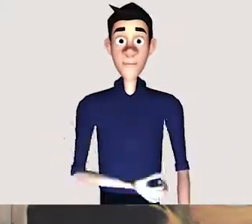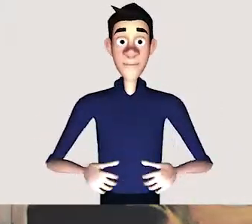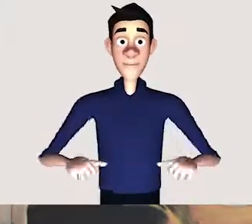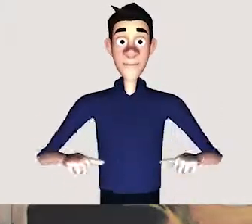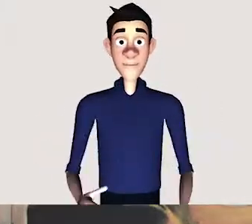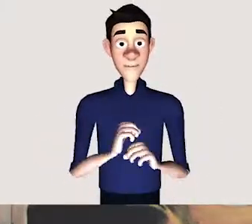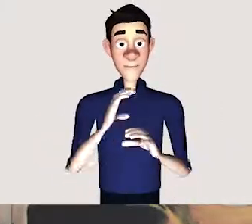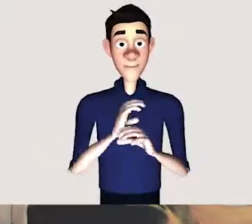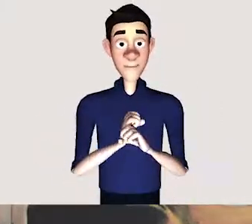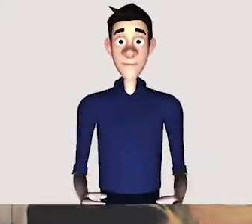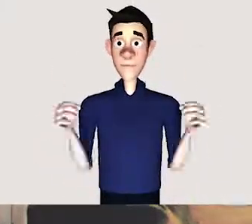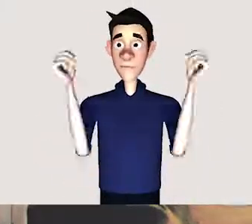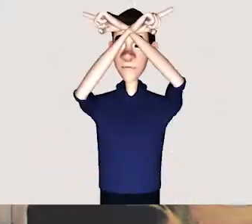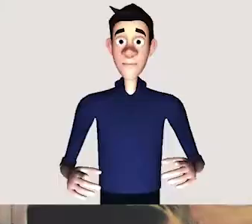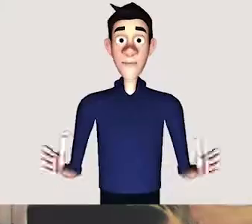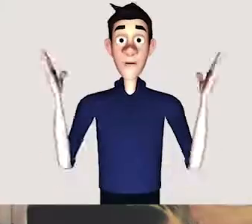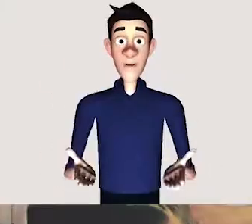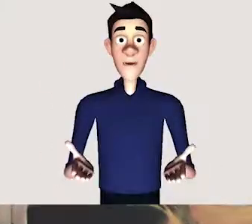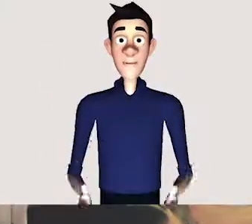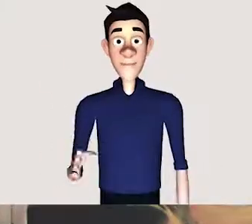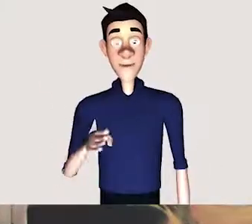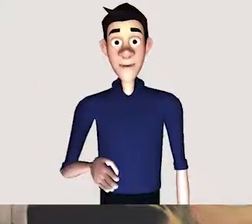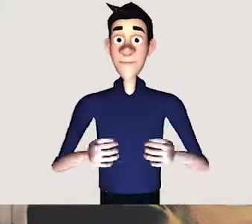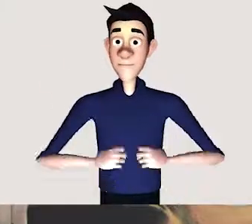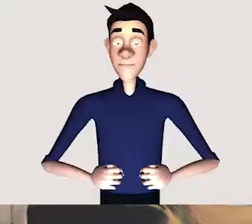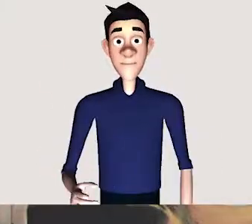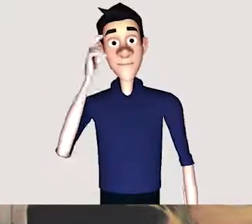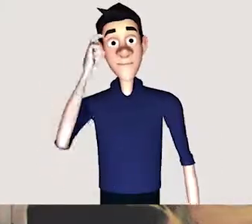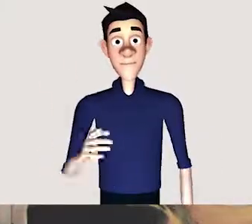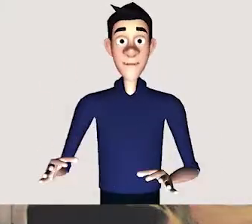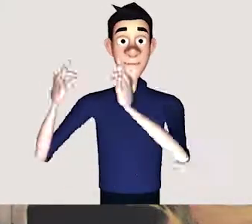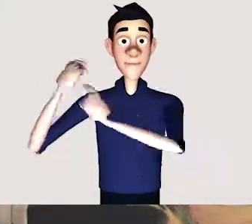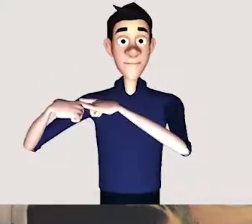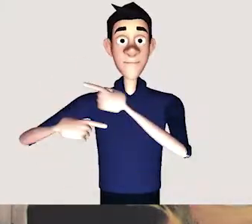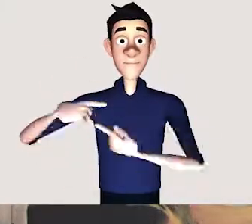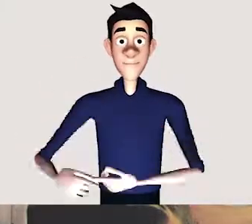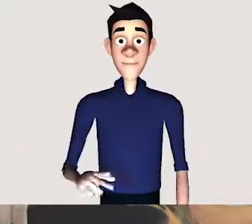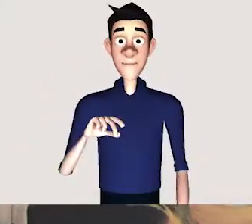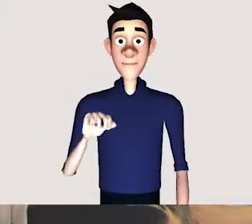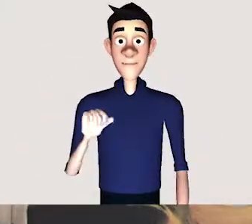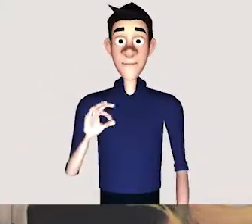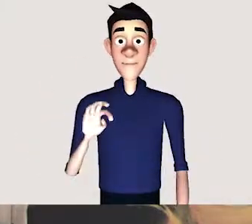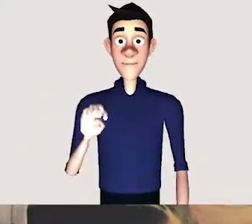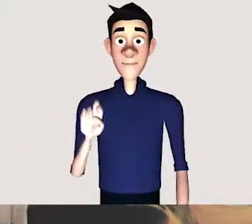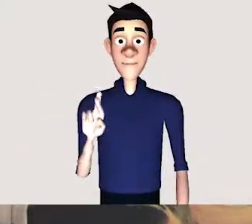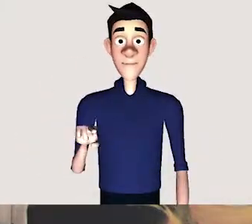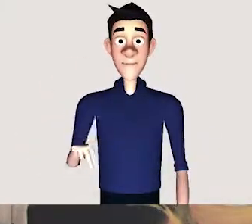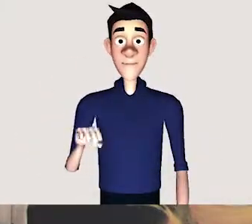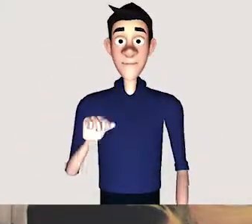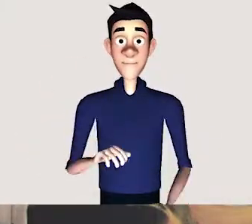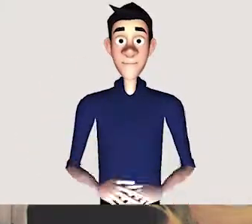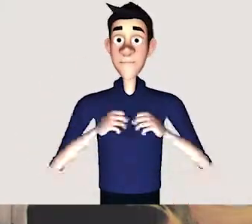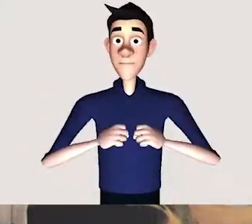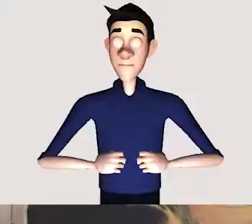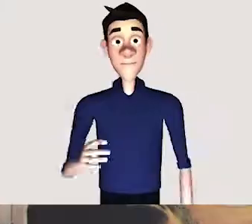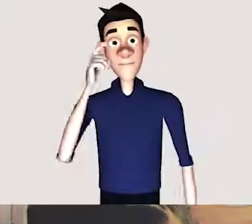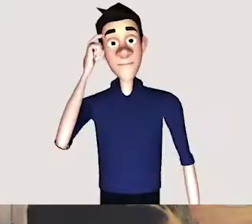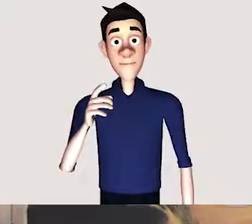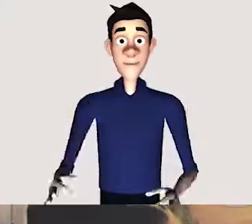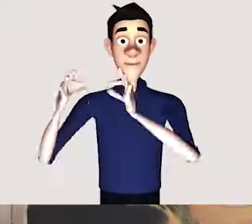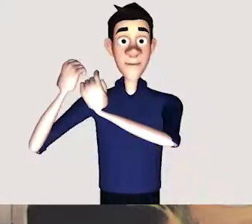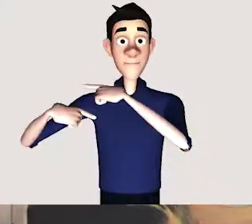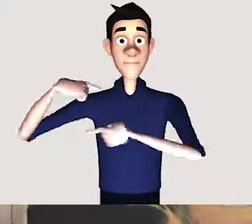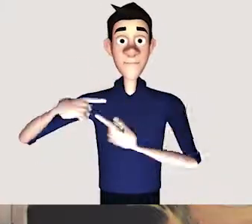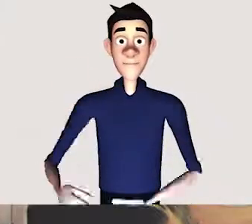aí, o campo do patrimônio ficou mais complexo. Nós agora já podemos pensar em herança paterna, podemos pensar